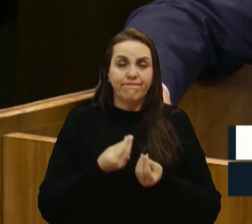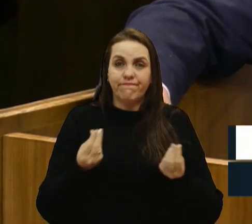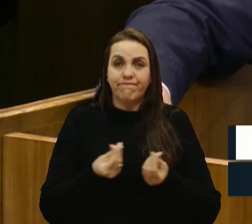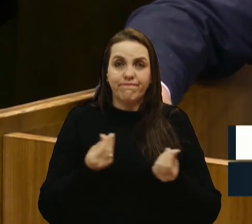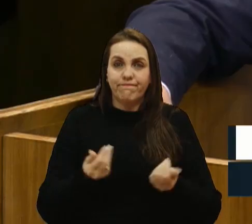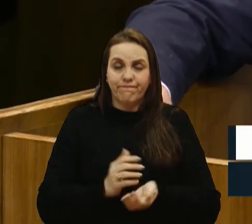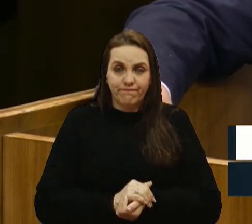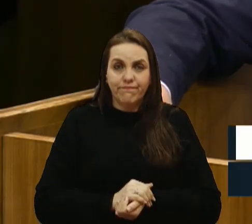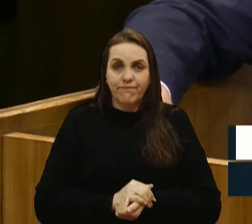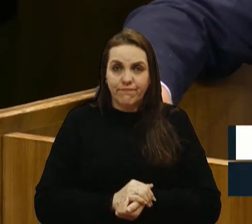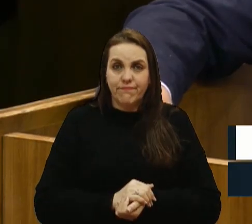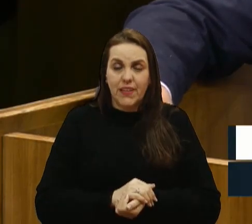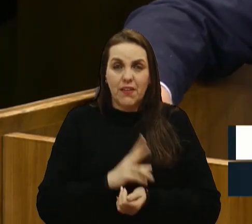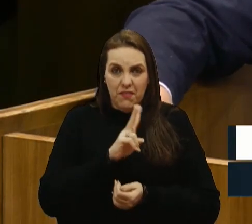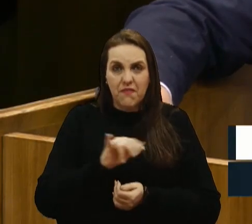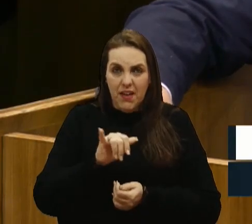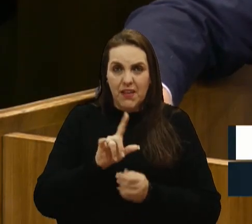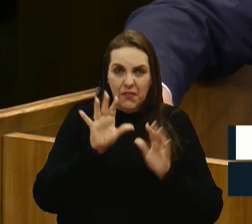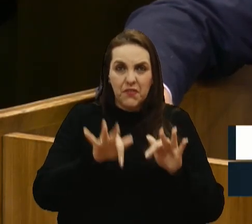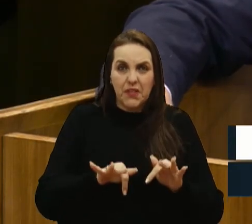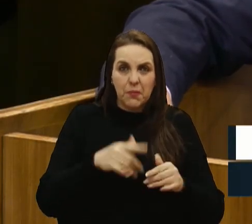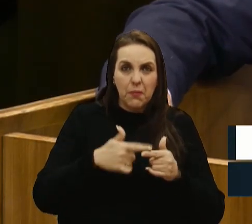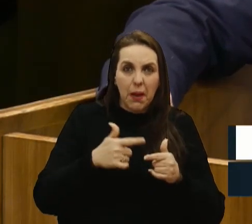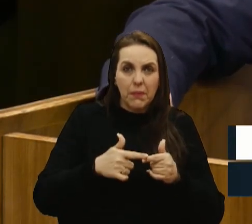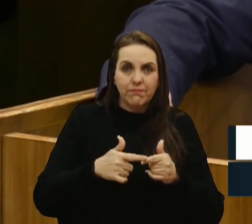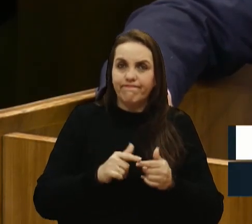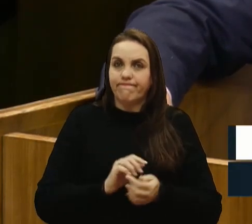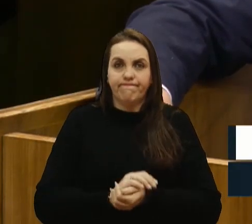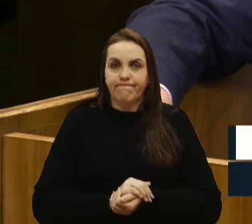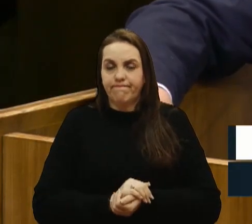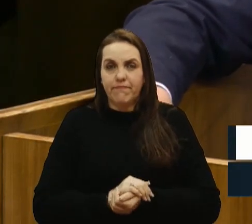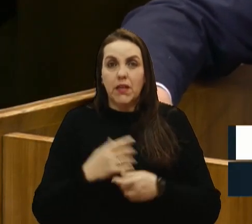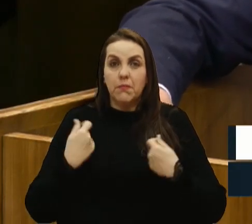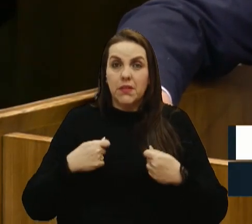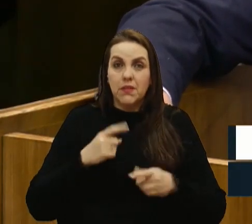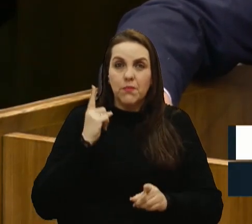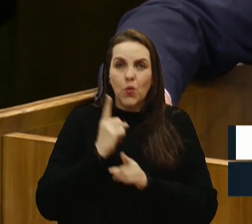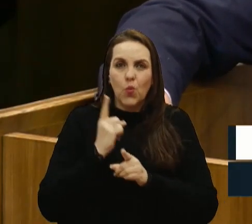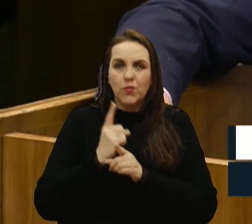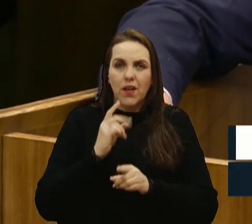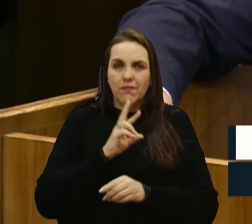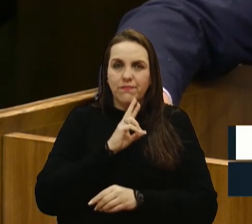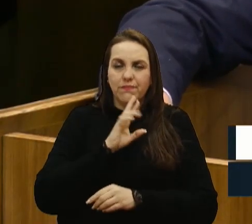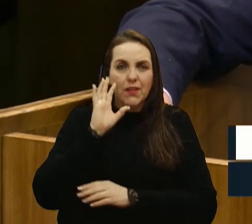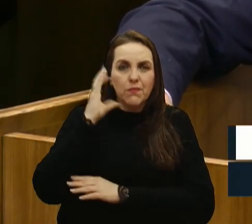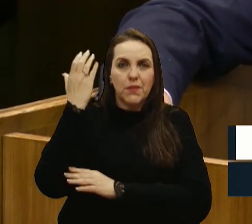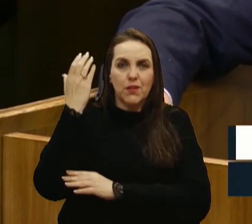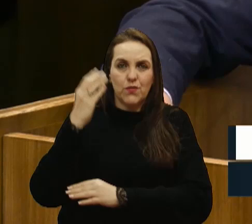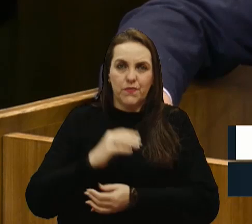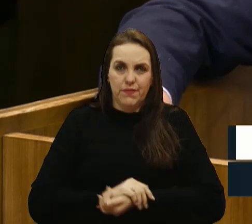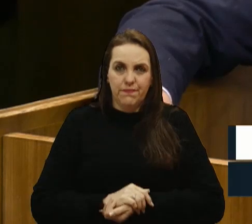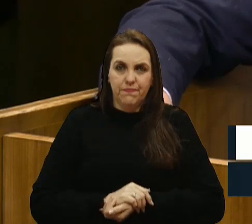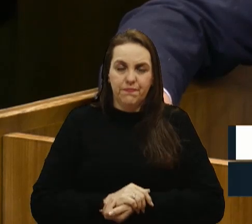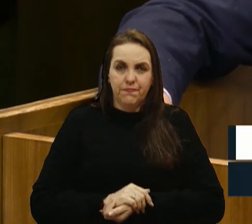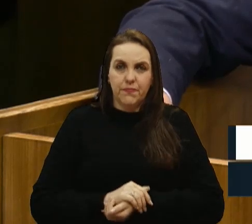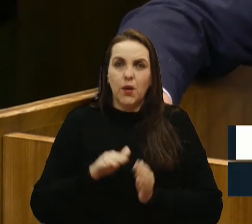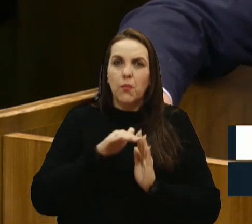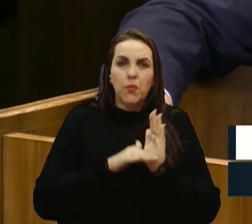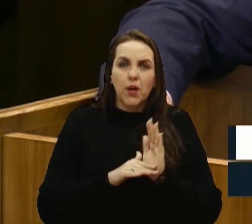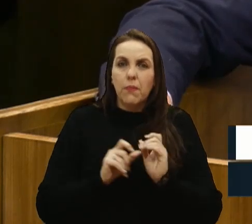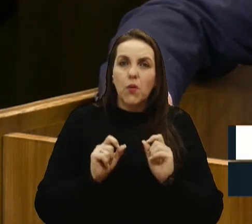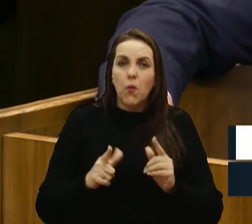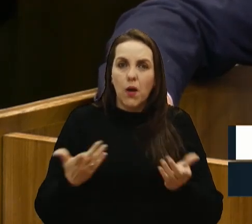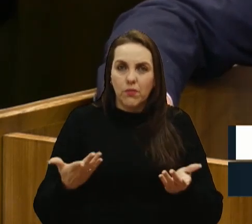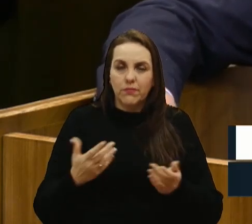e um prato de comida que vai tirar ele desse problema. Nós precisamos achar a solução. Um programa para que a